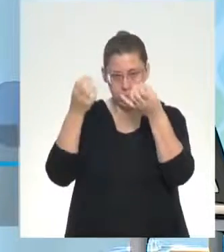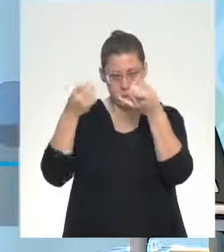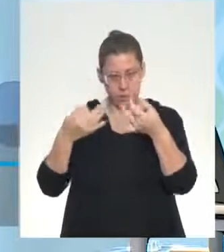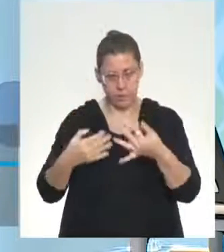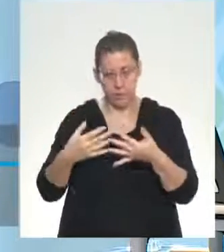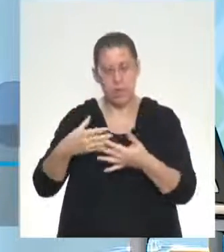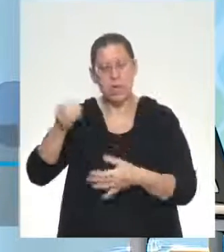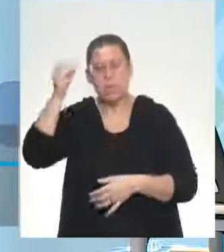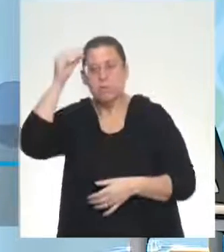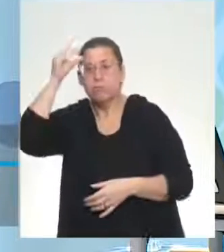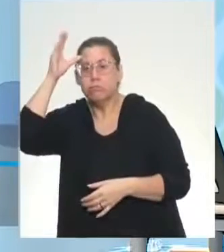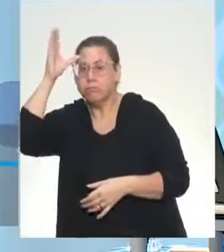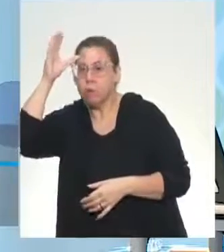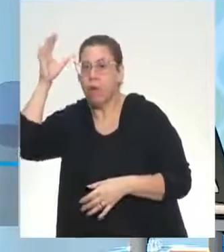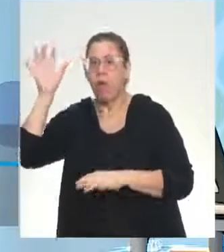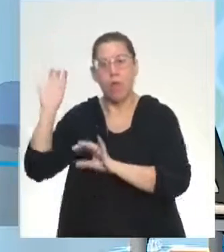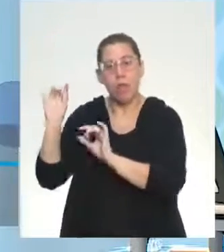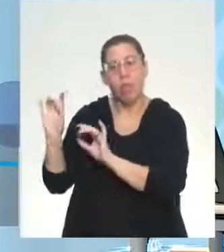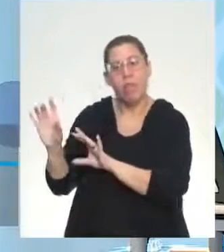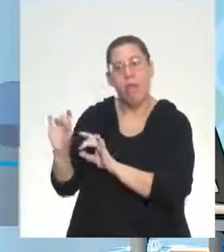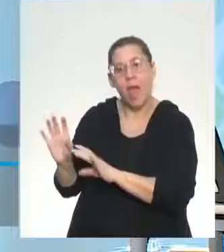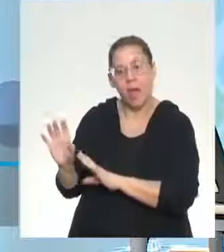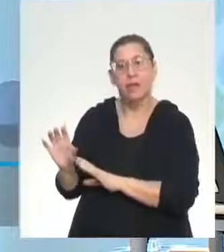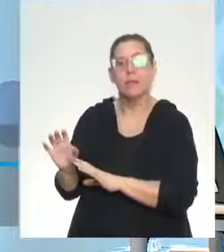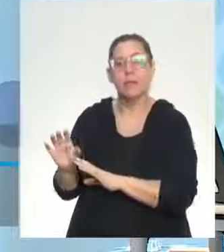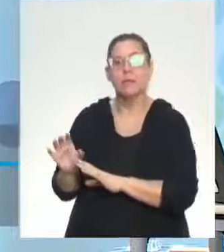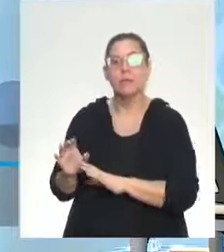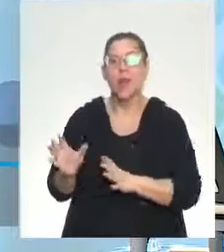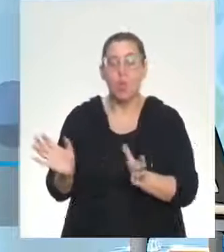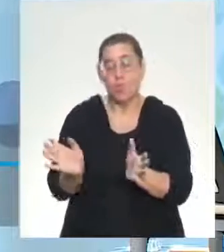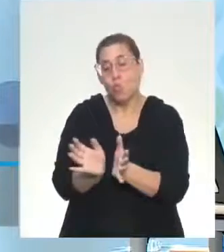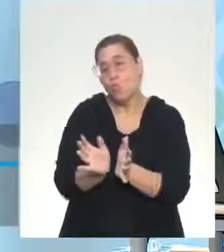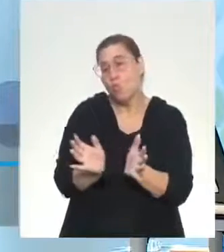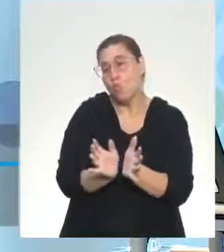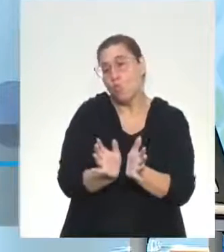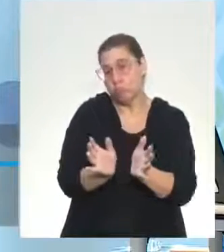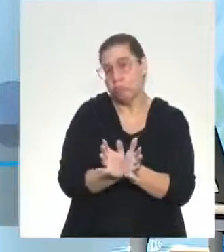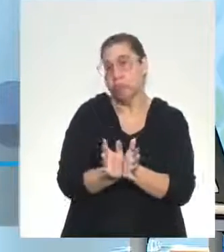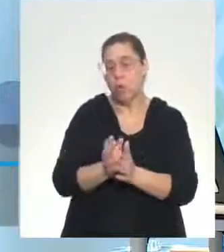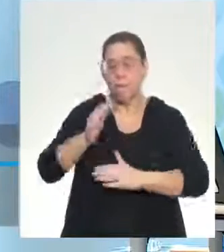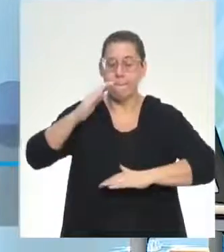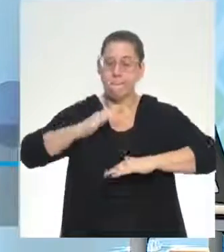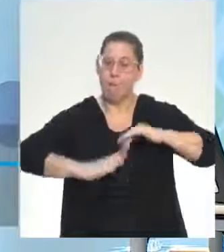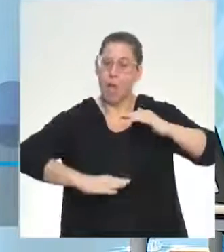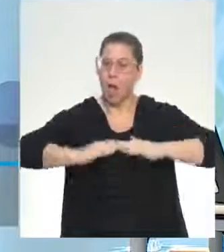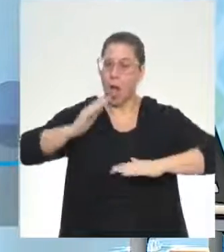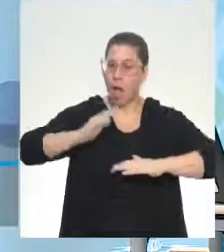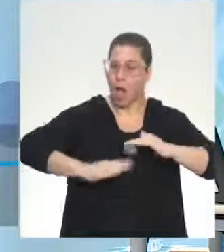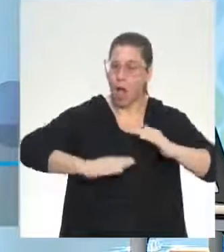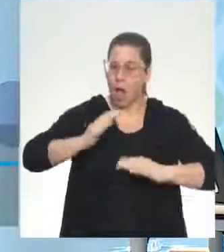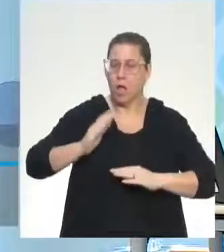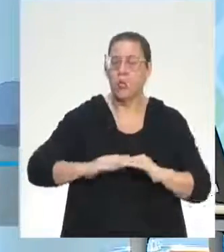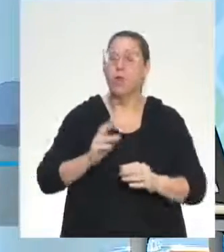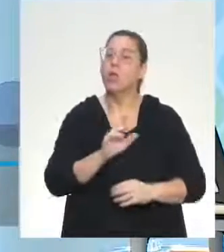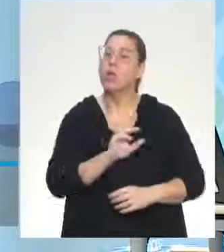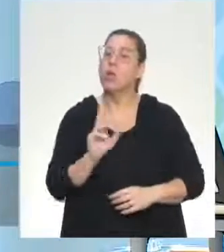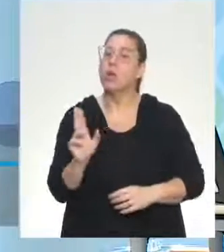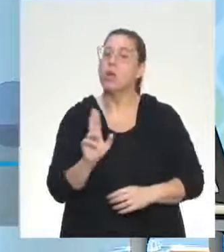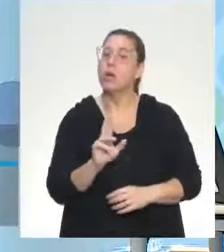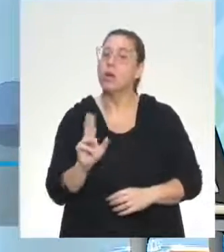esses saberes e técnicas fazem parte de um conjunto de práticas que eles chamavam